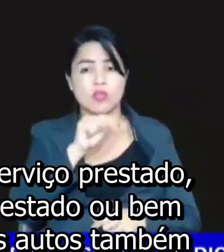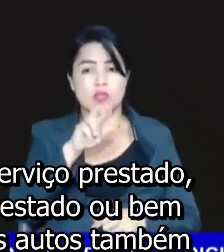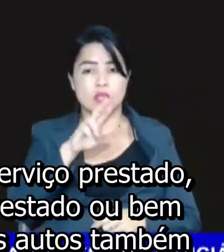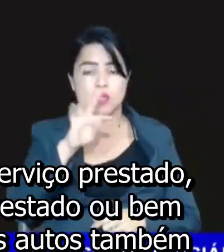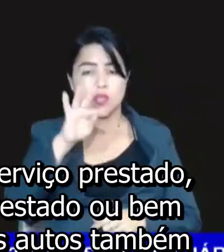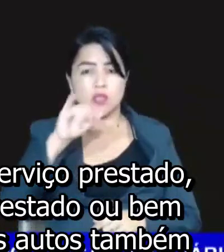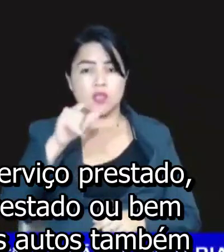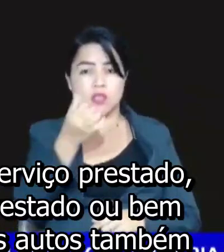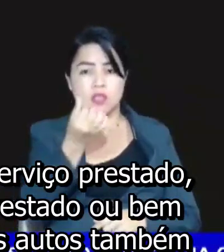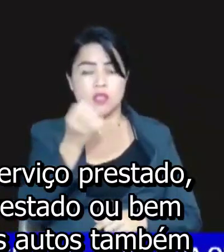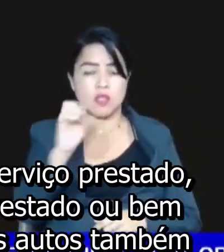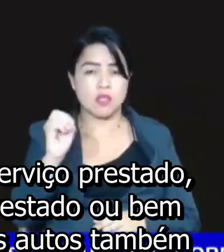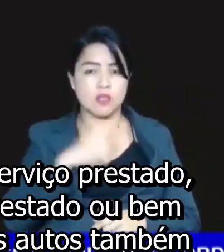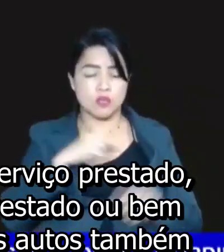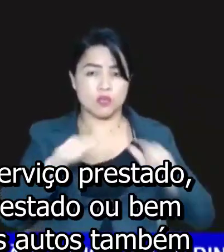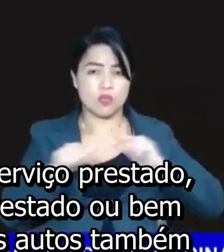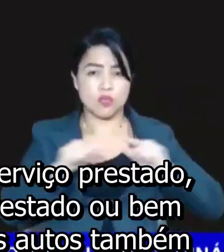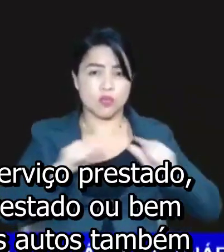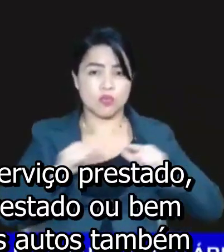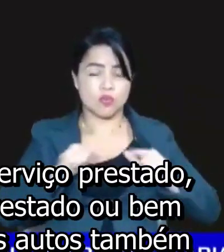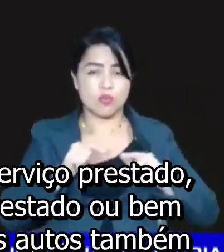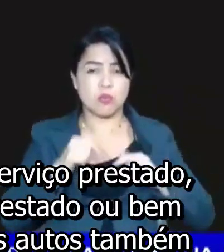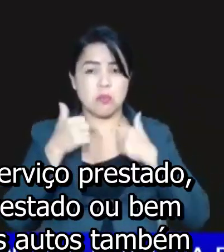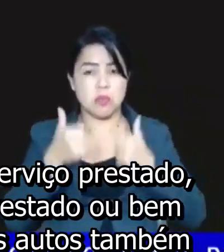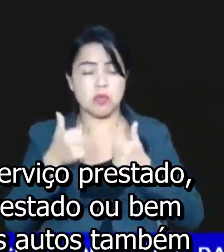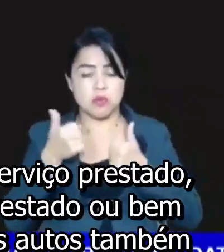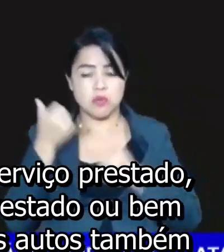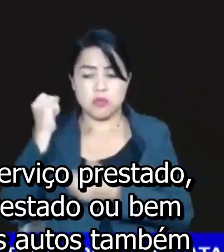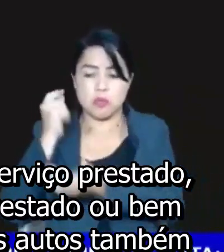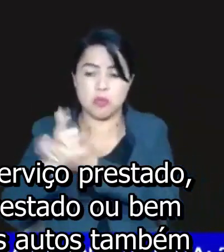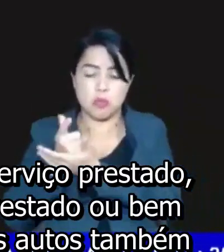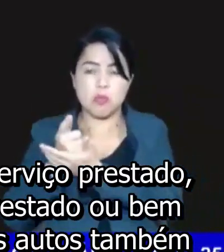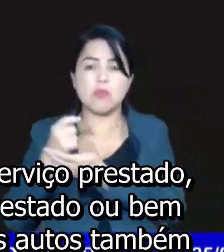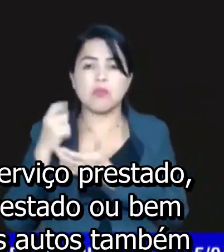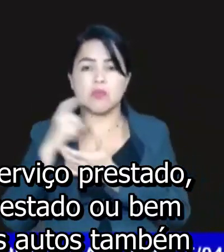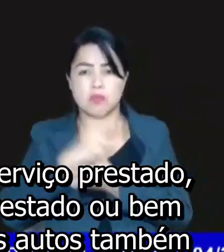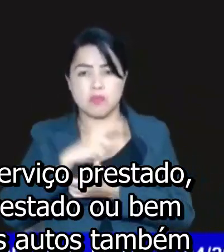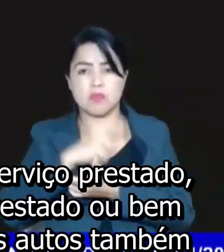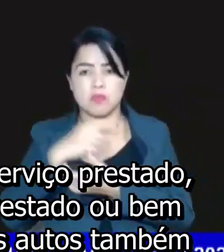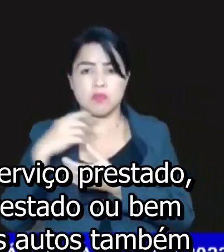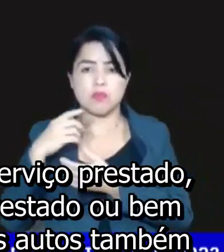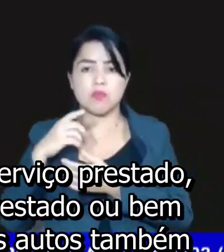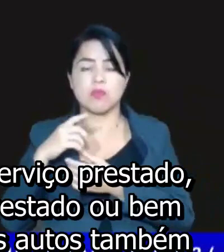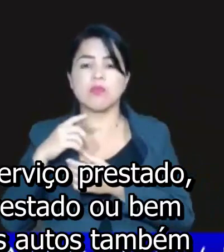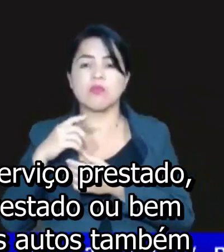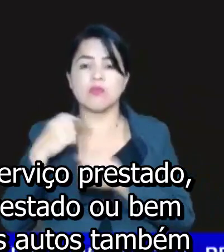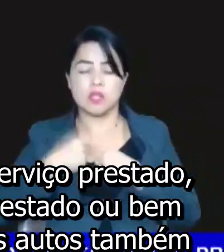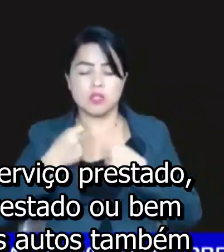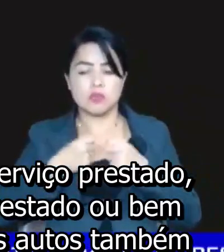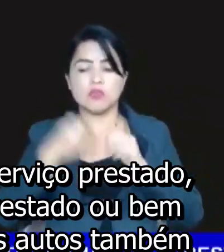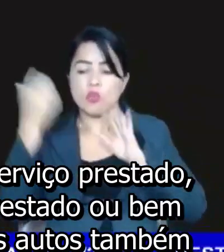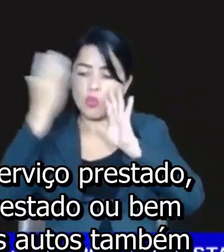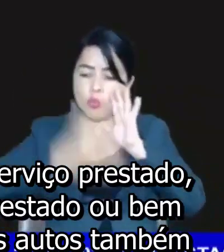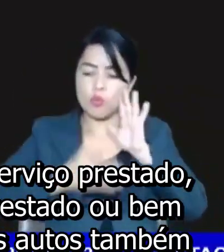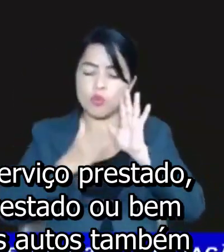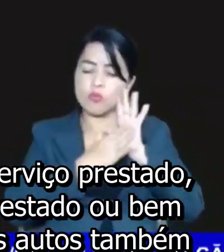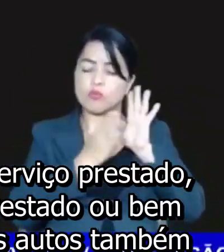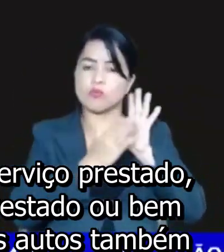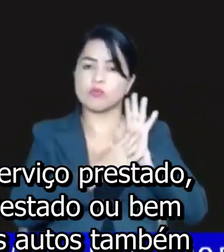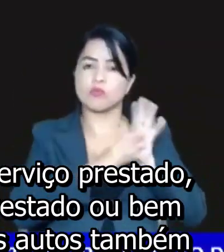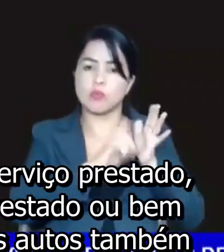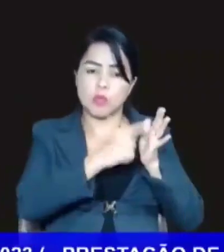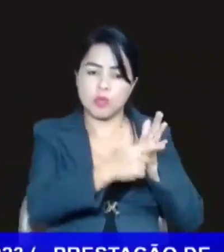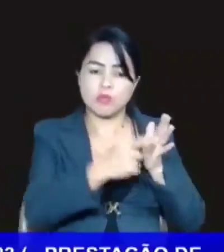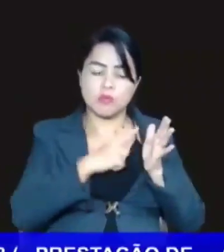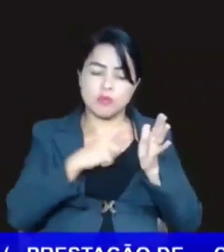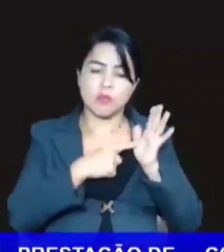resolução, e o serviço prestado ou bem adquirido deve ter a sua comprovação trazida aos